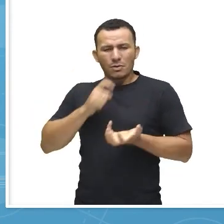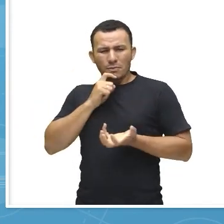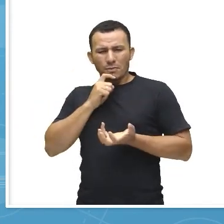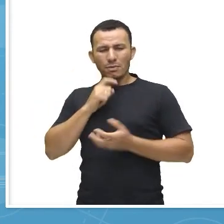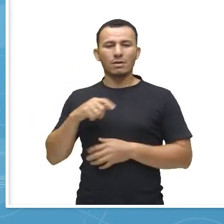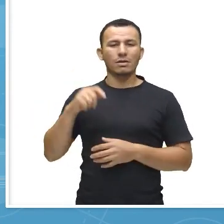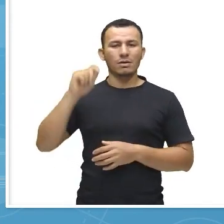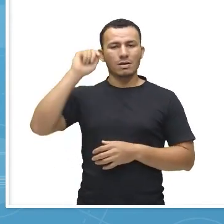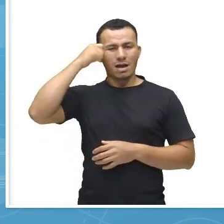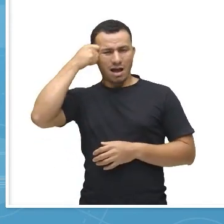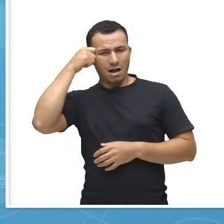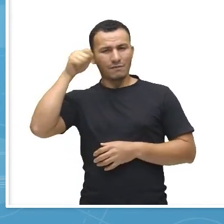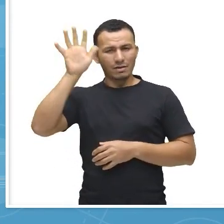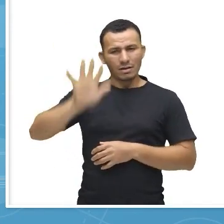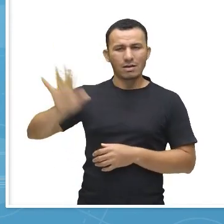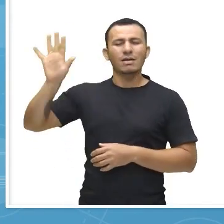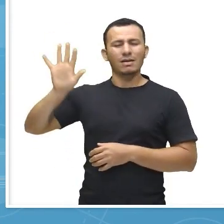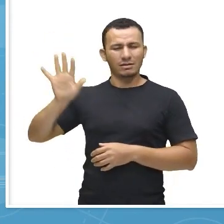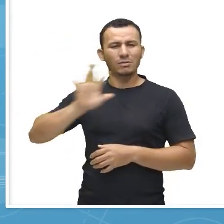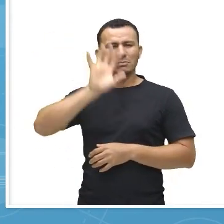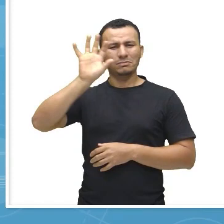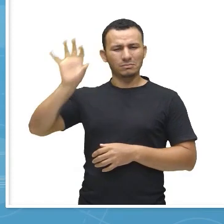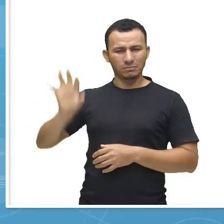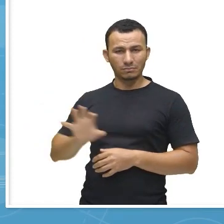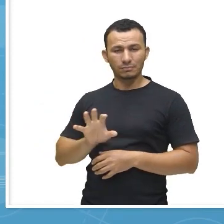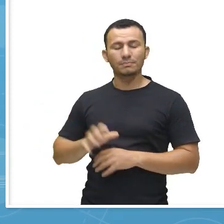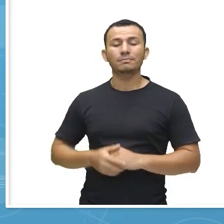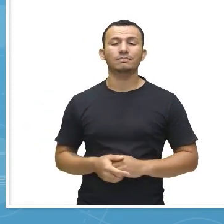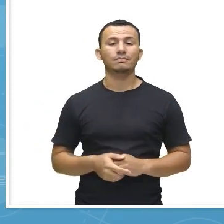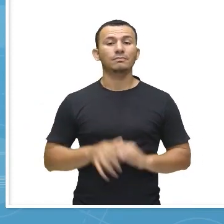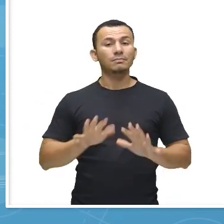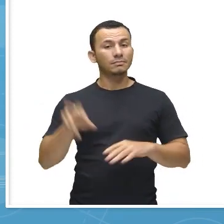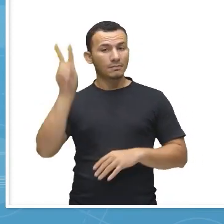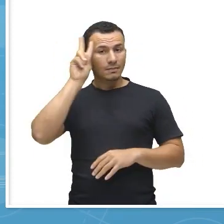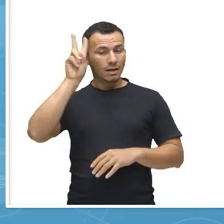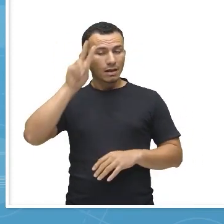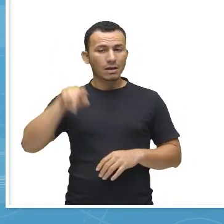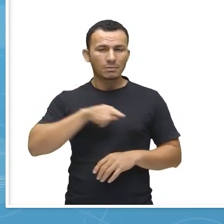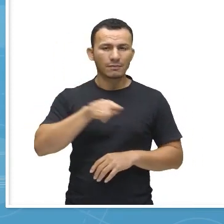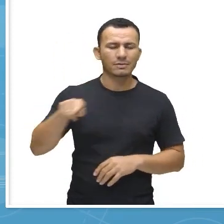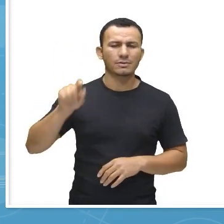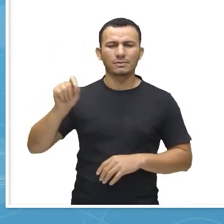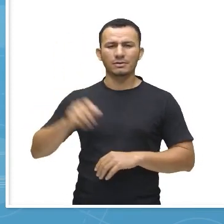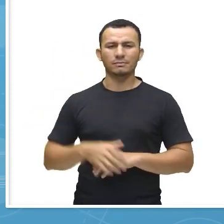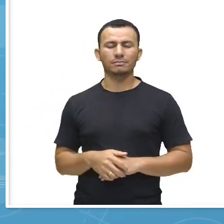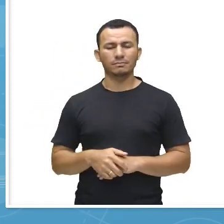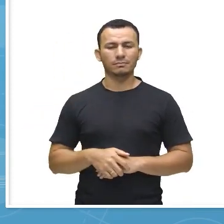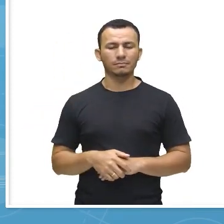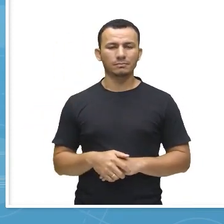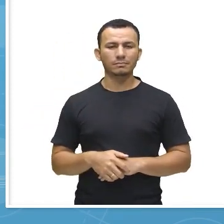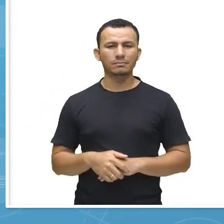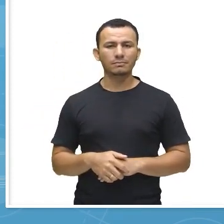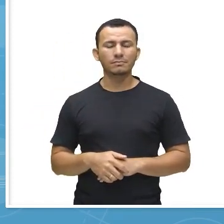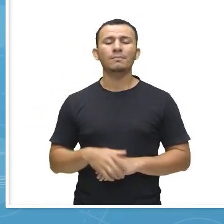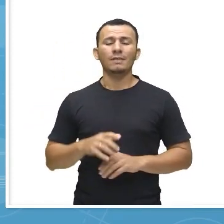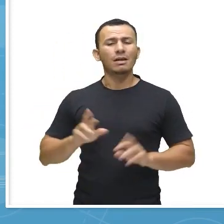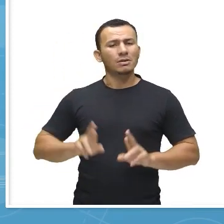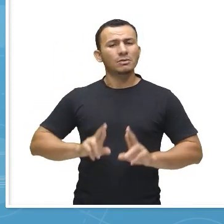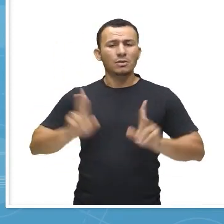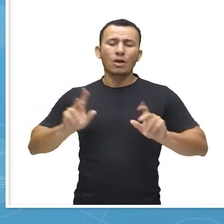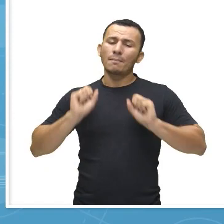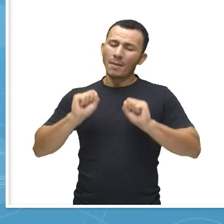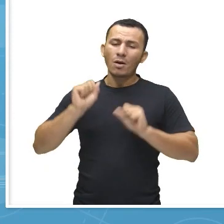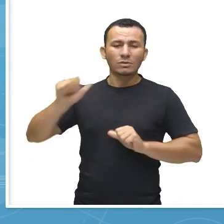essa disposição que nós temos atualmente. Lembrando que a disposição que nós temos hoje, ela vai mudar daqui a alguns